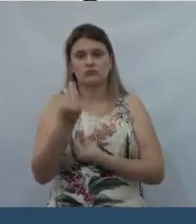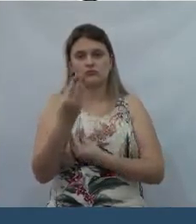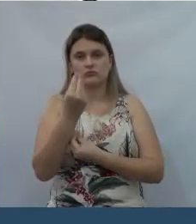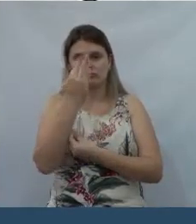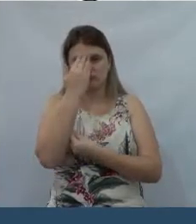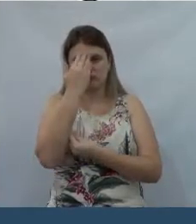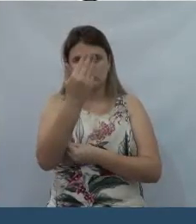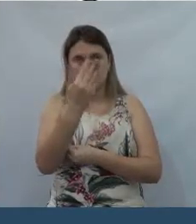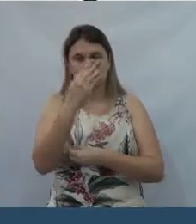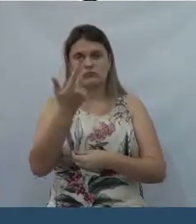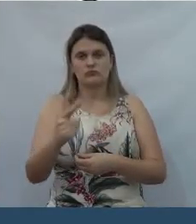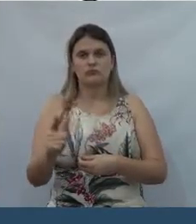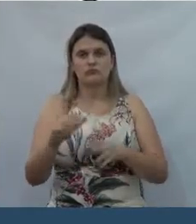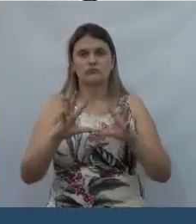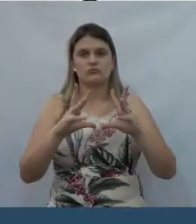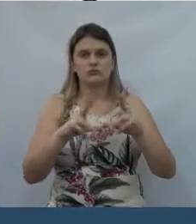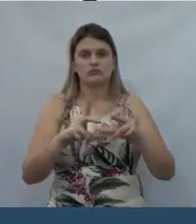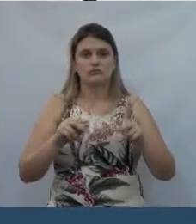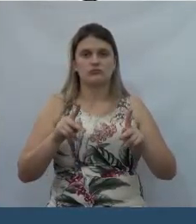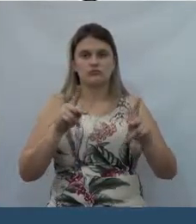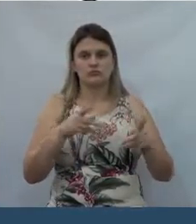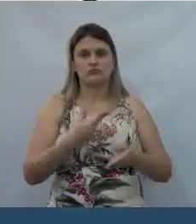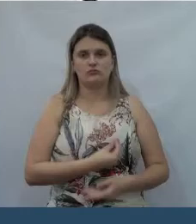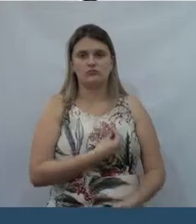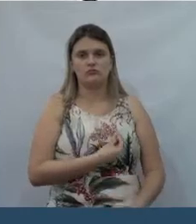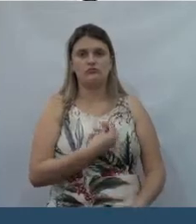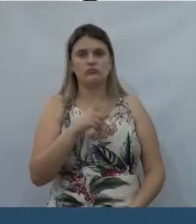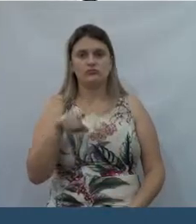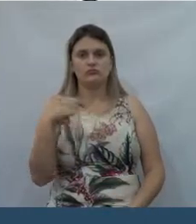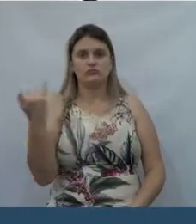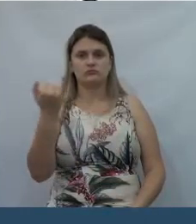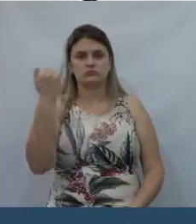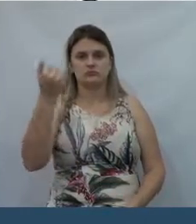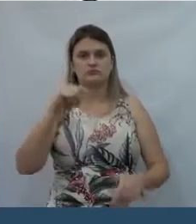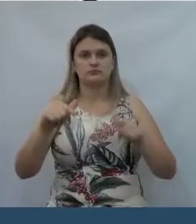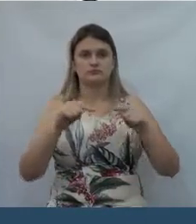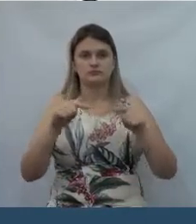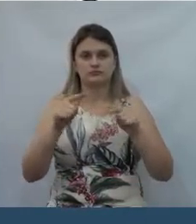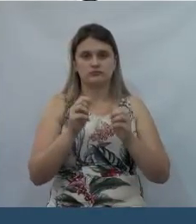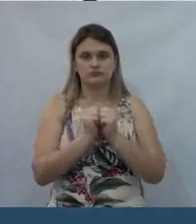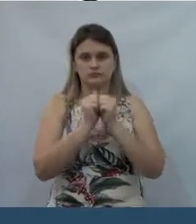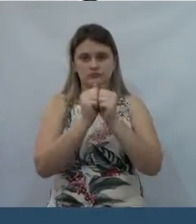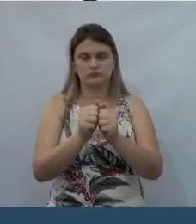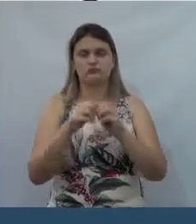agradeço mais uma vez o público. É sempre importante acompanhar o trabalho